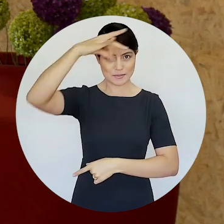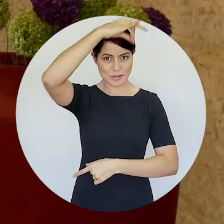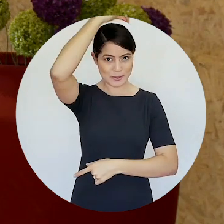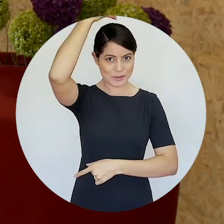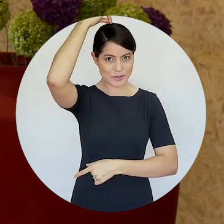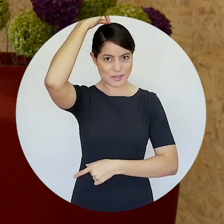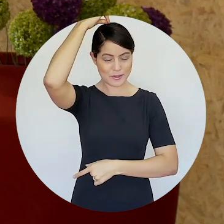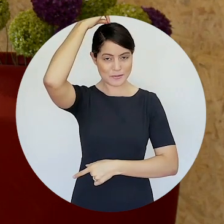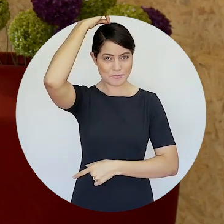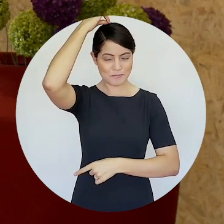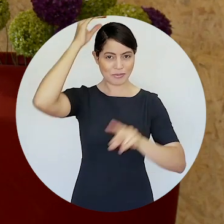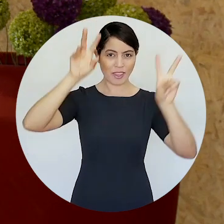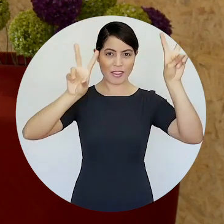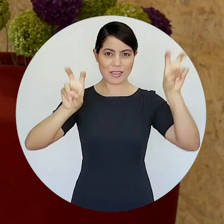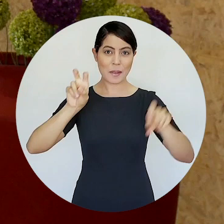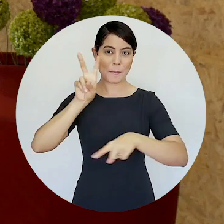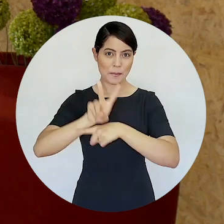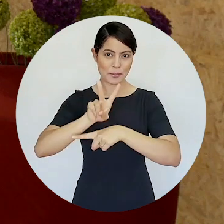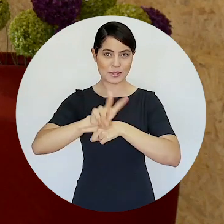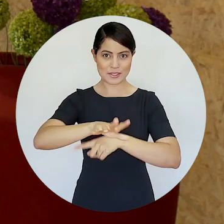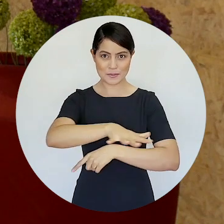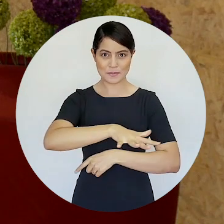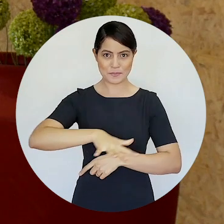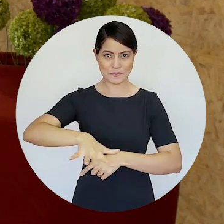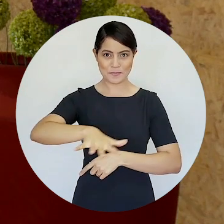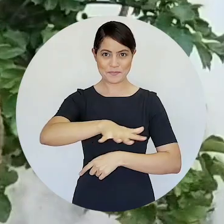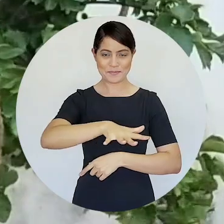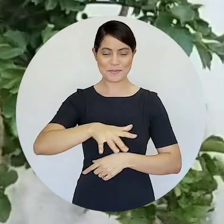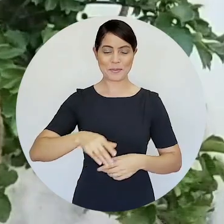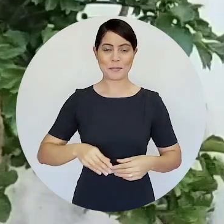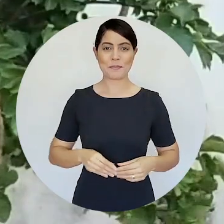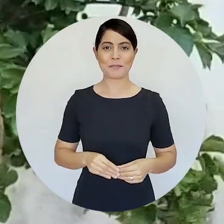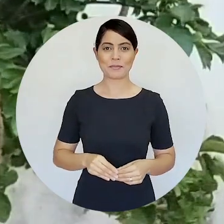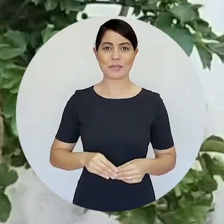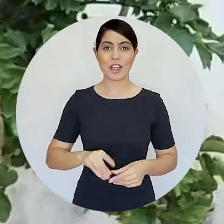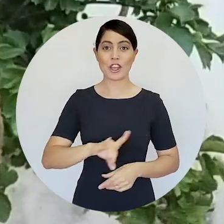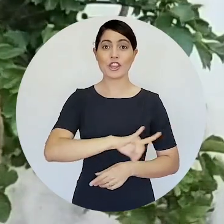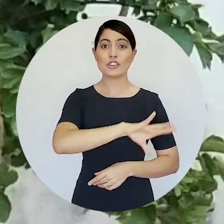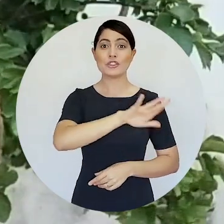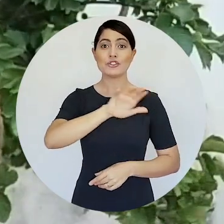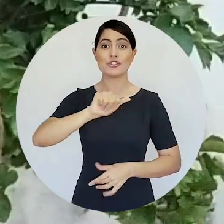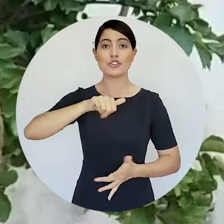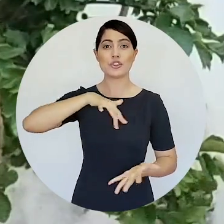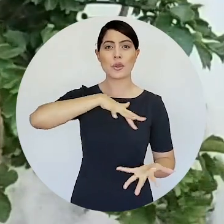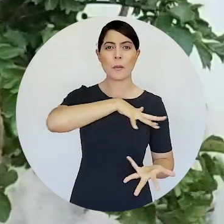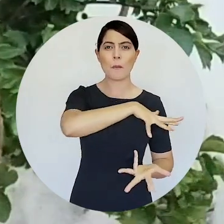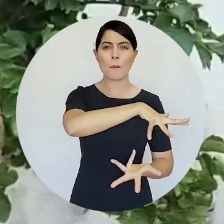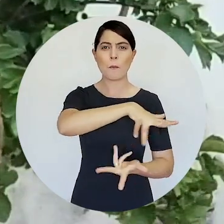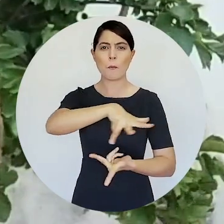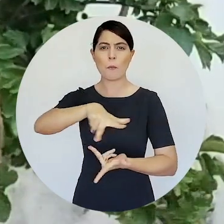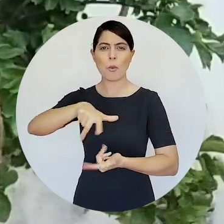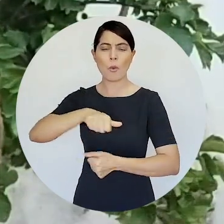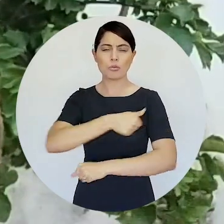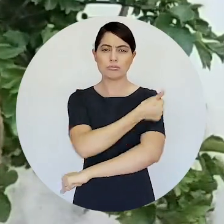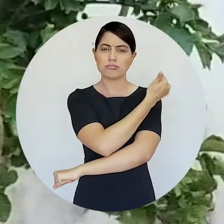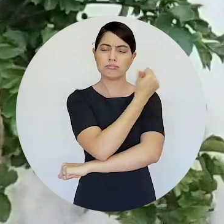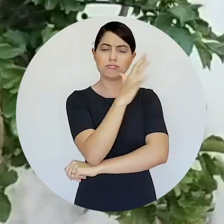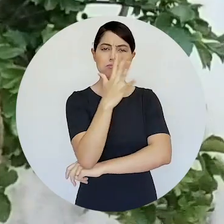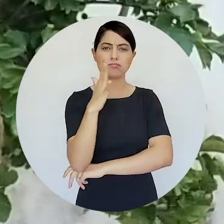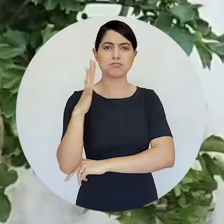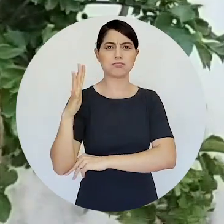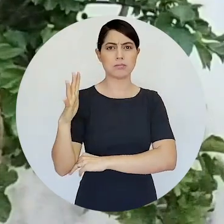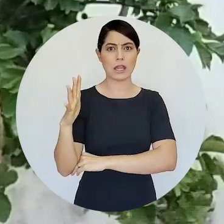Espírito Santo. Saiba mais sobre áreas protegidas. Nesse Dia Mundial do Meio Ambiente e reportando ao Dia Mundial